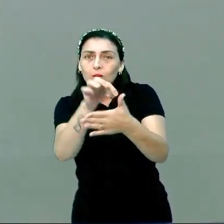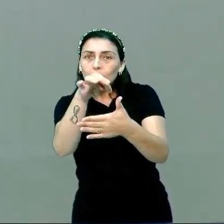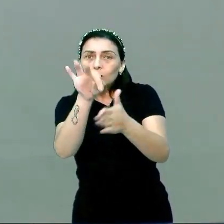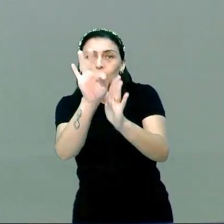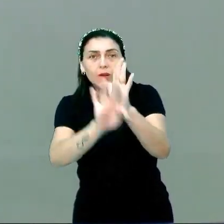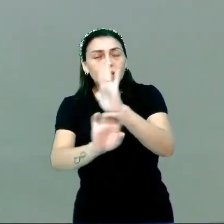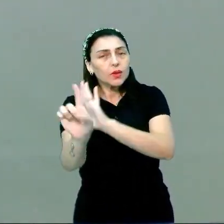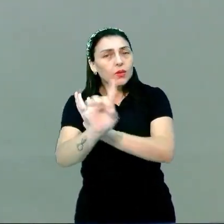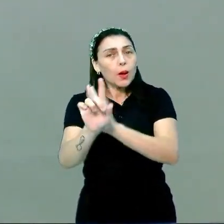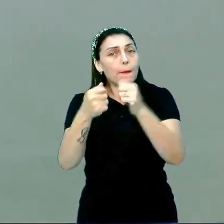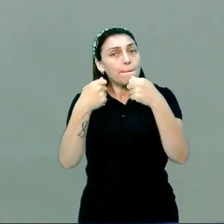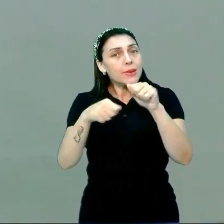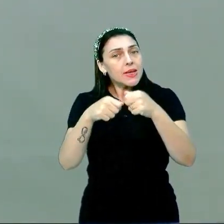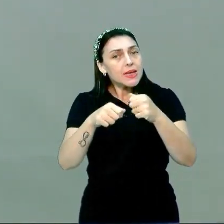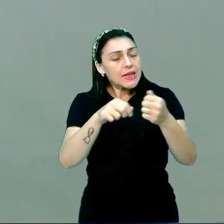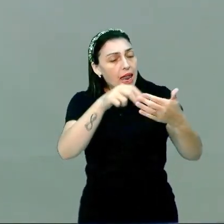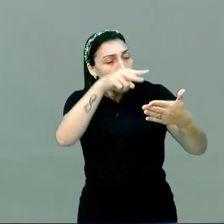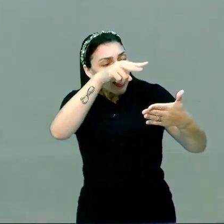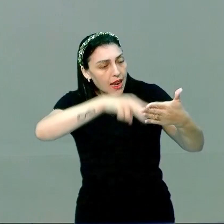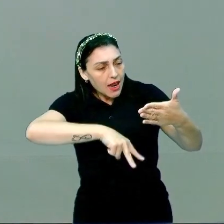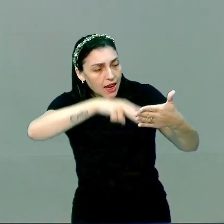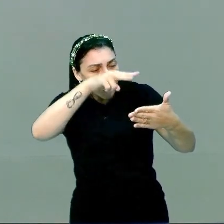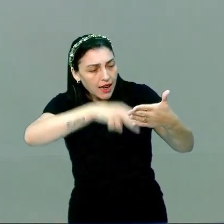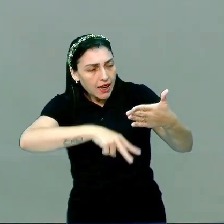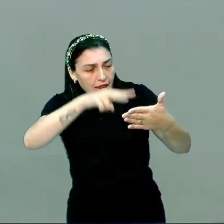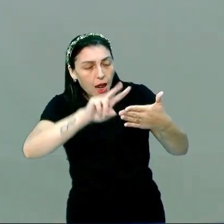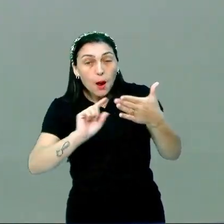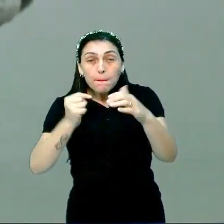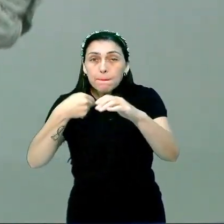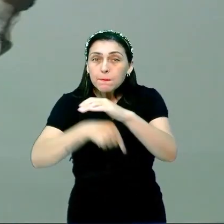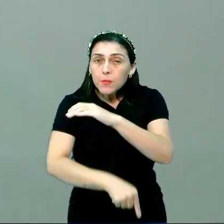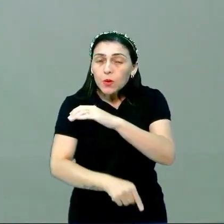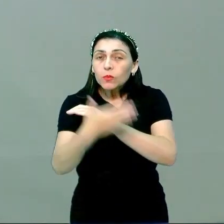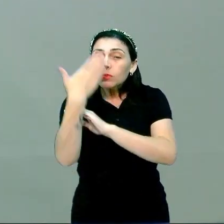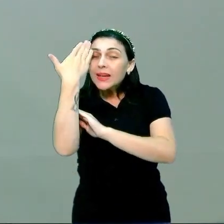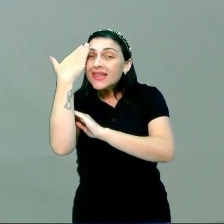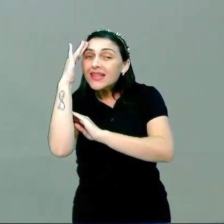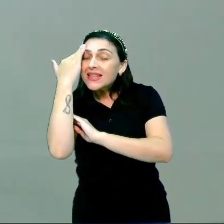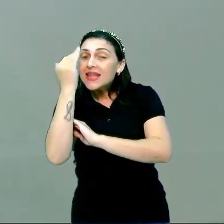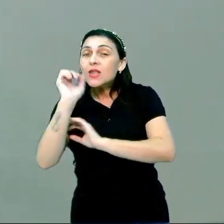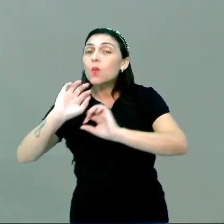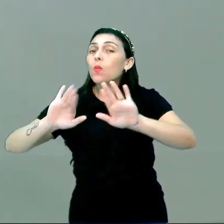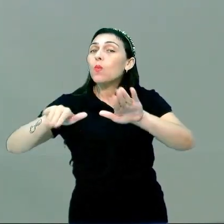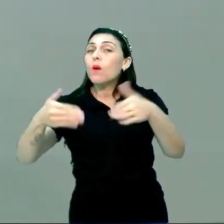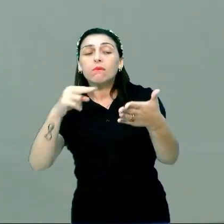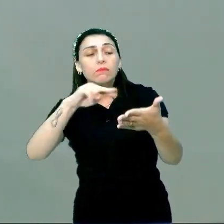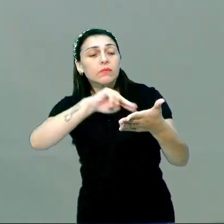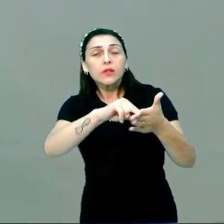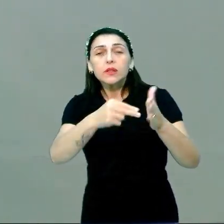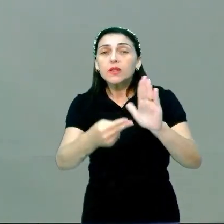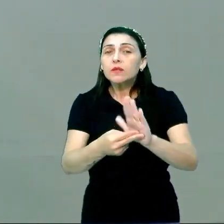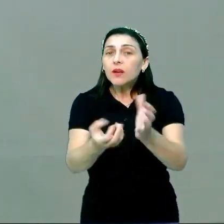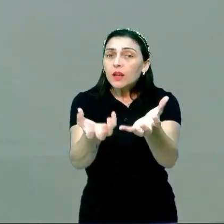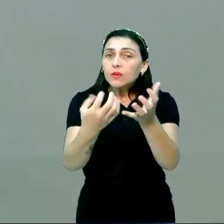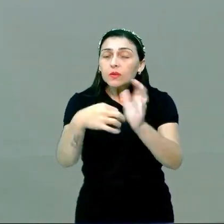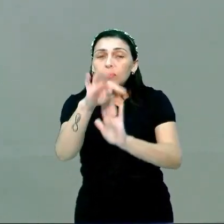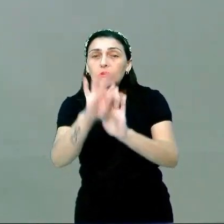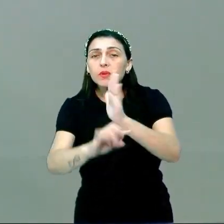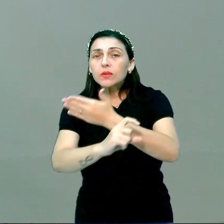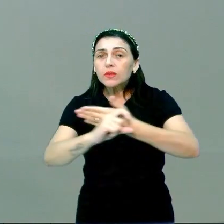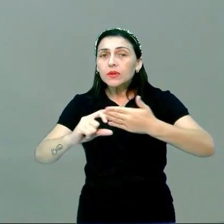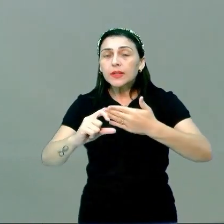assim, as portas aí abertas, né? Não está assim escancarada para a gente ver, tá? A